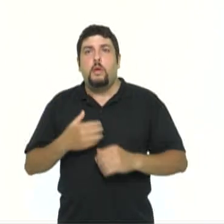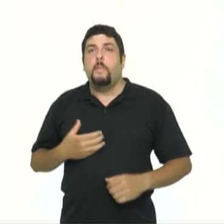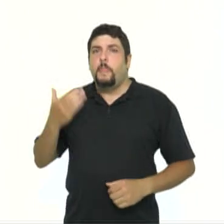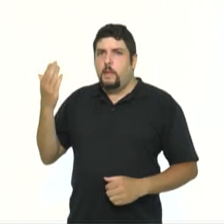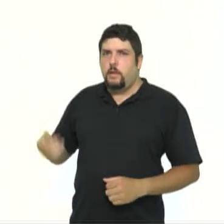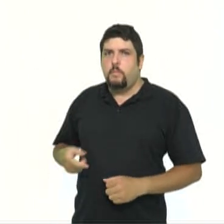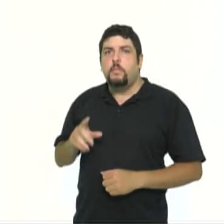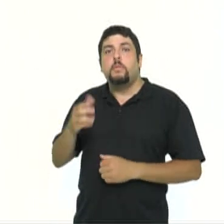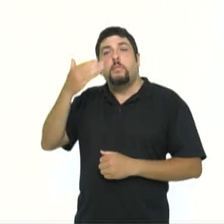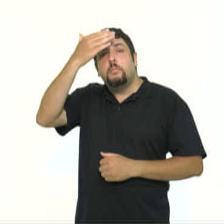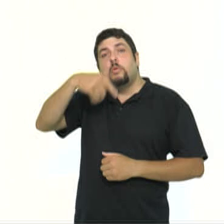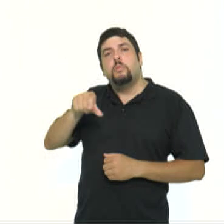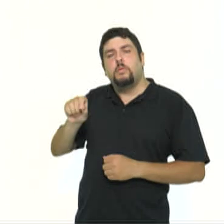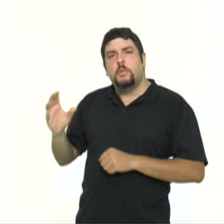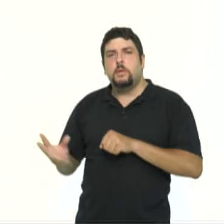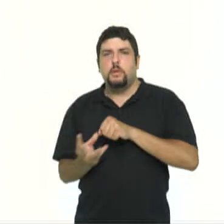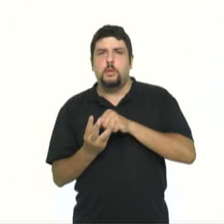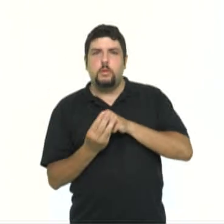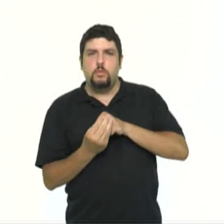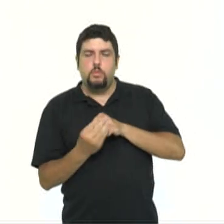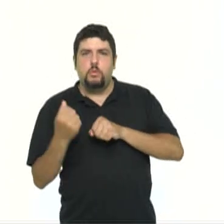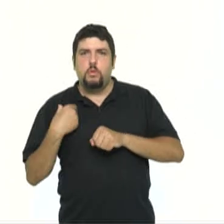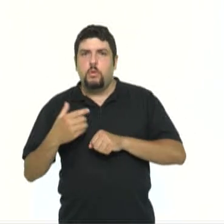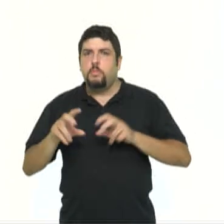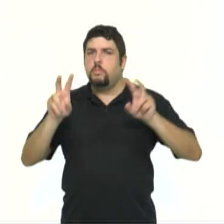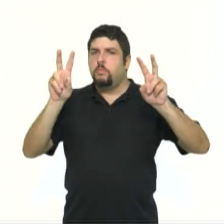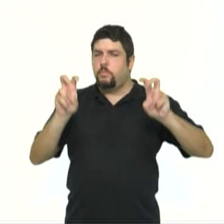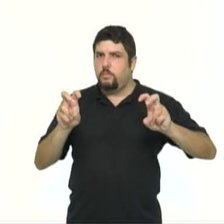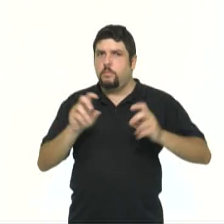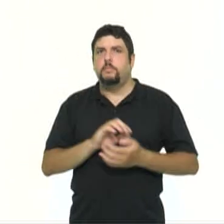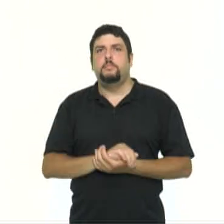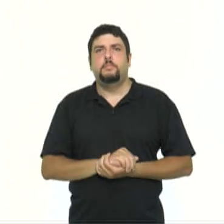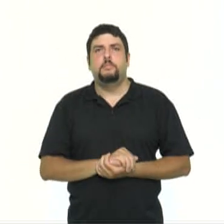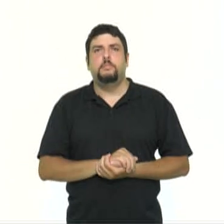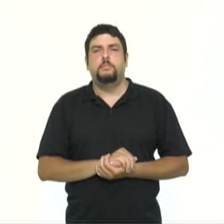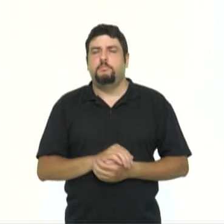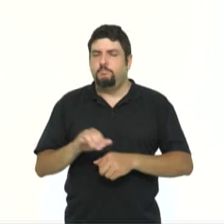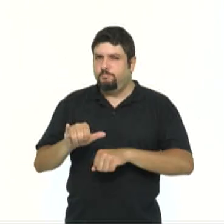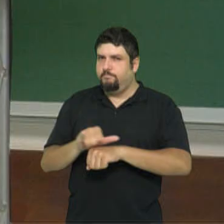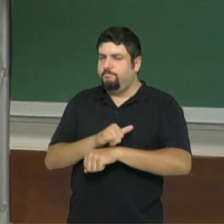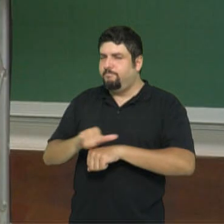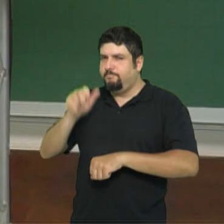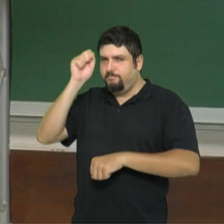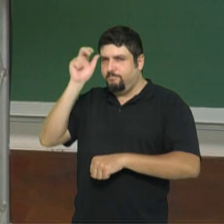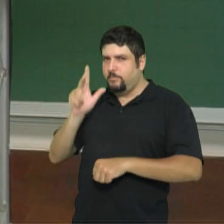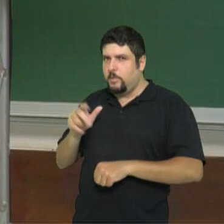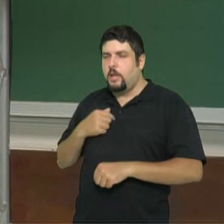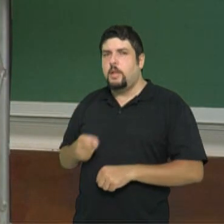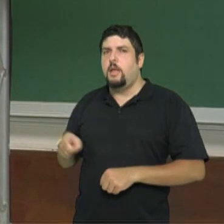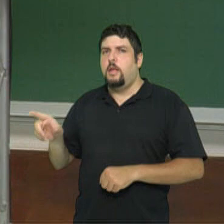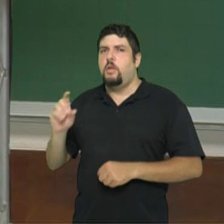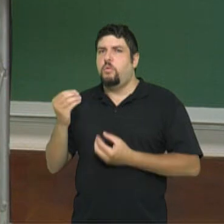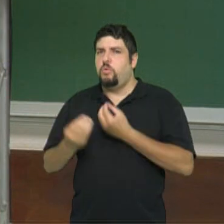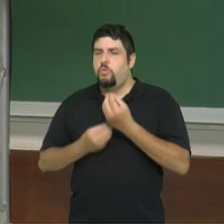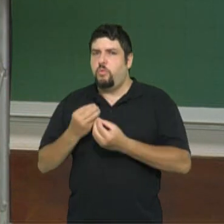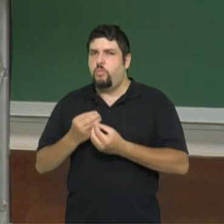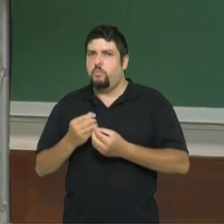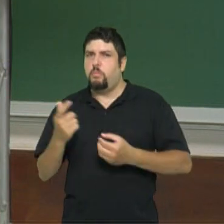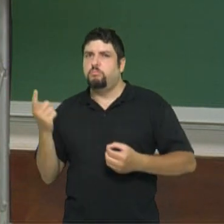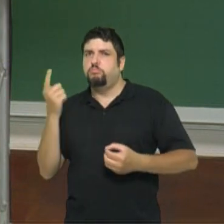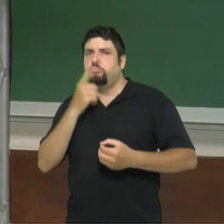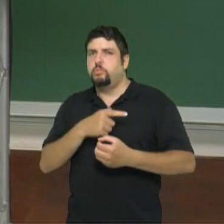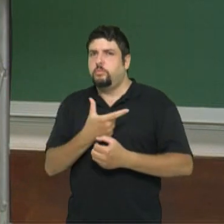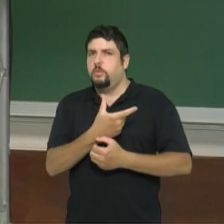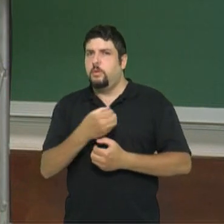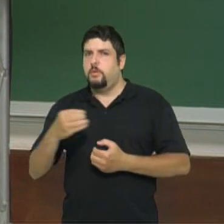ele tem conhecimento sobre o tema que será desenvolvido. Esperto, Marcos, hein? Com certeza abocanhou os 200 pontos aí.